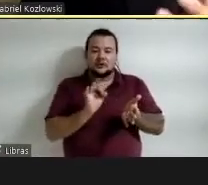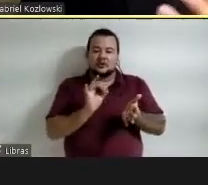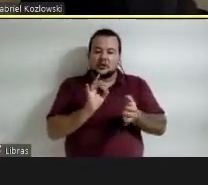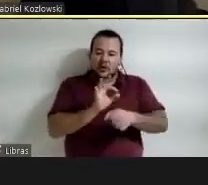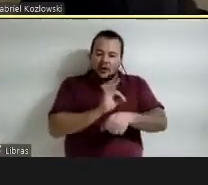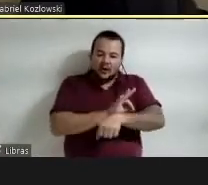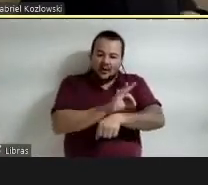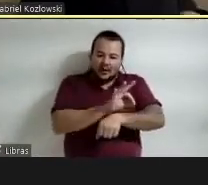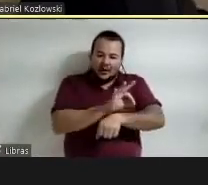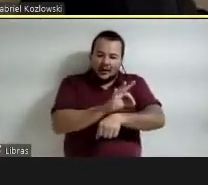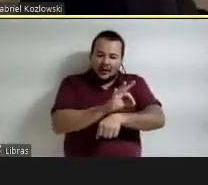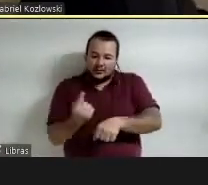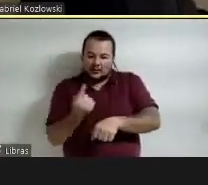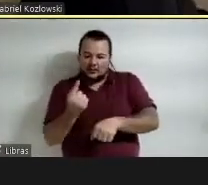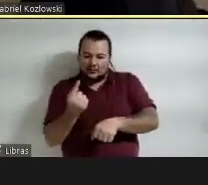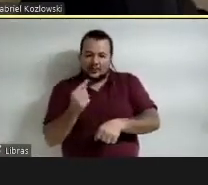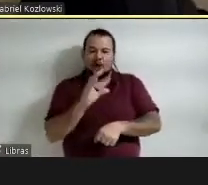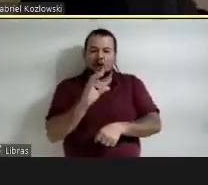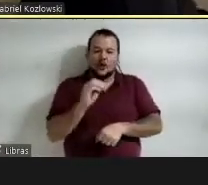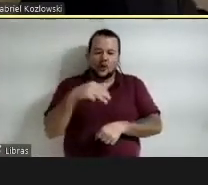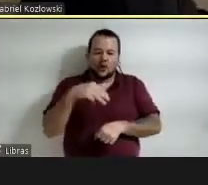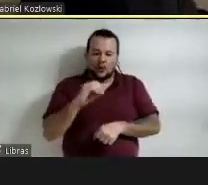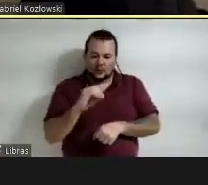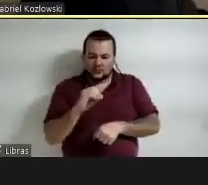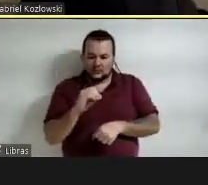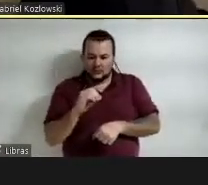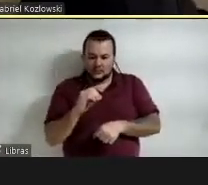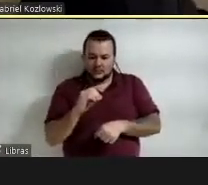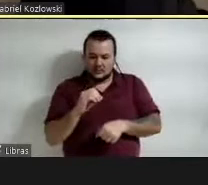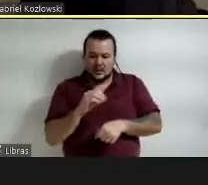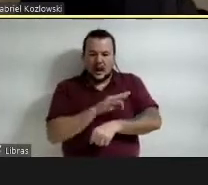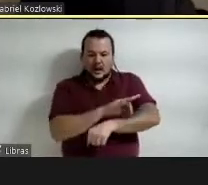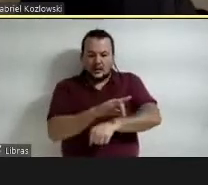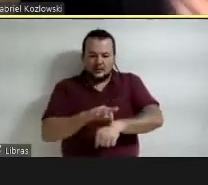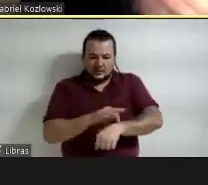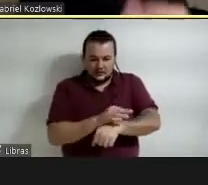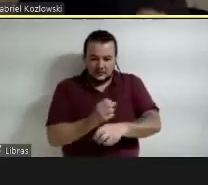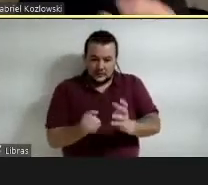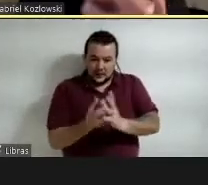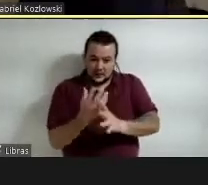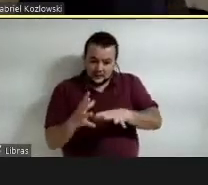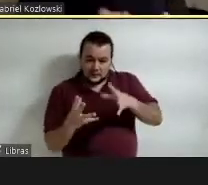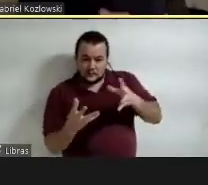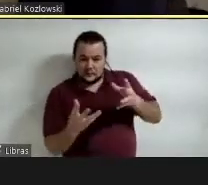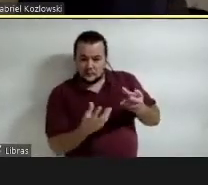é uma cosmoarquitetura, que a produção do mundo constitui o horizonte de toda ação